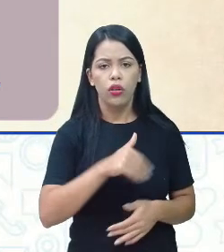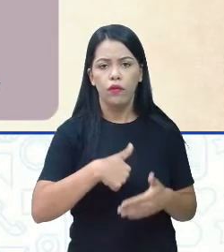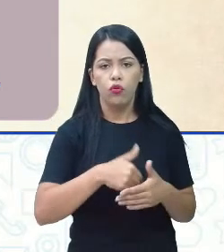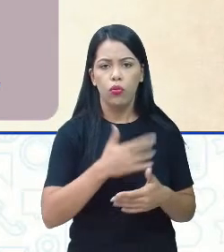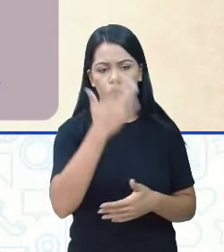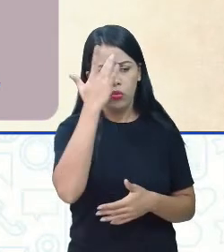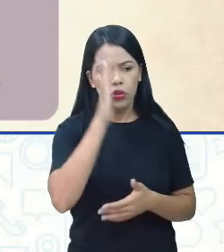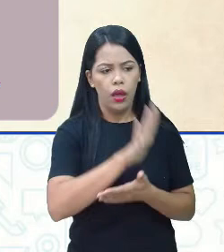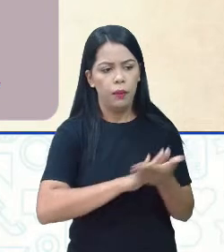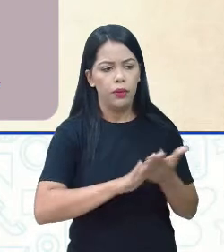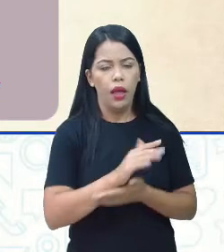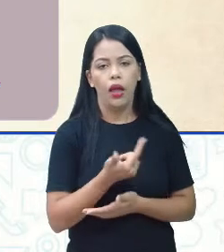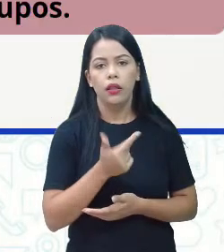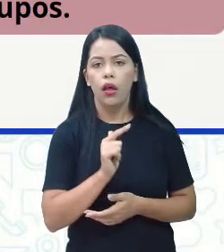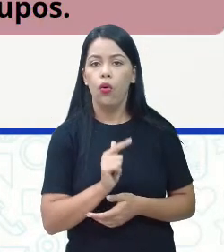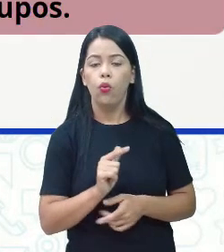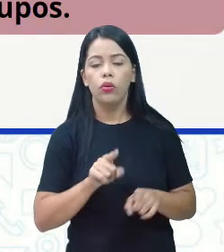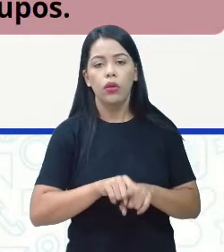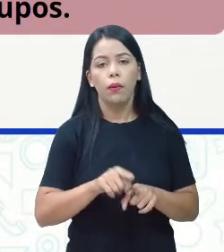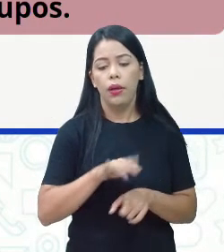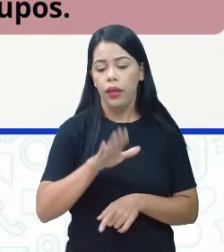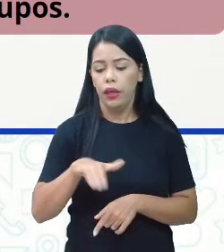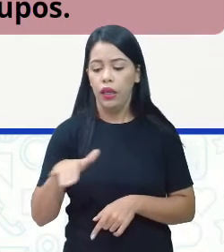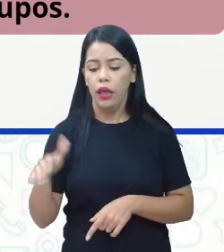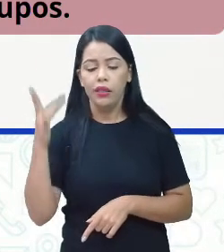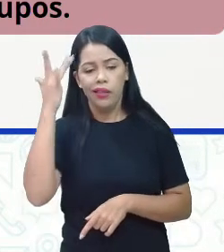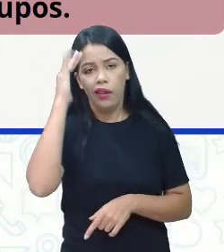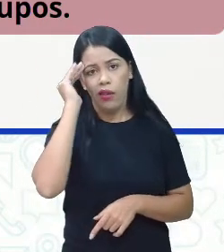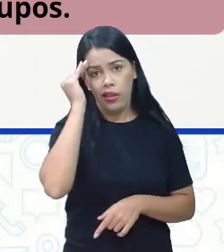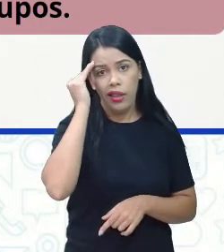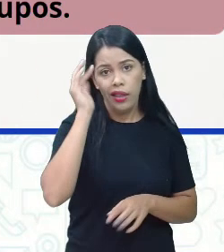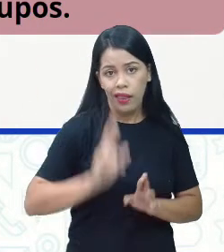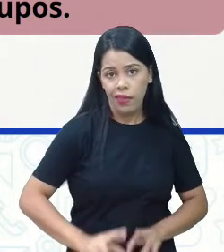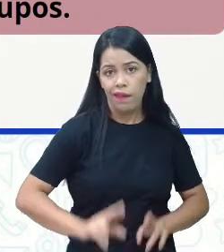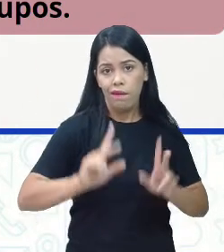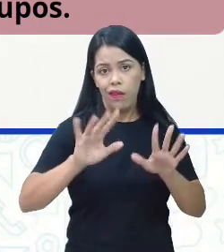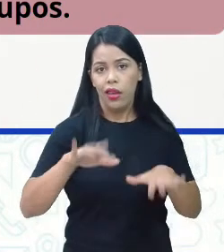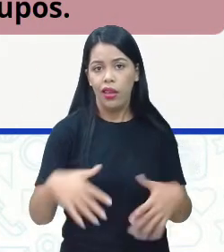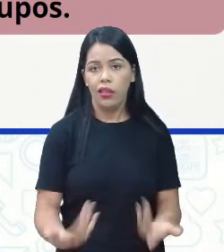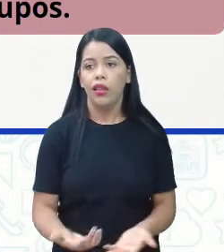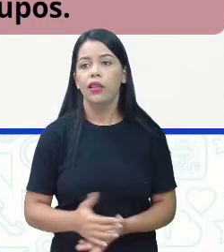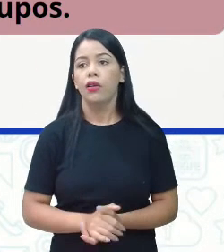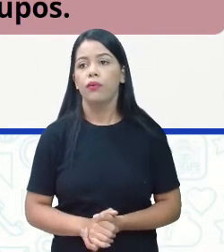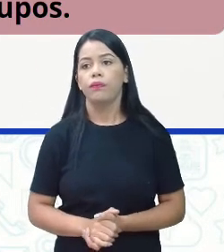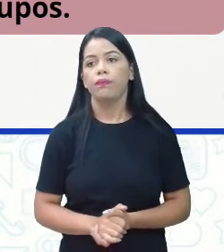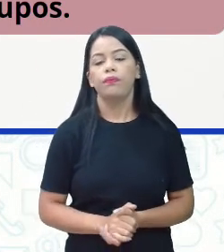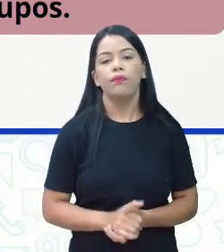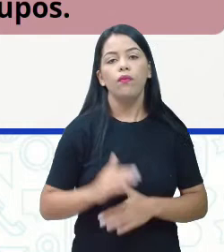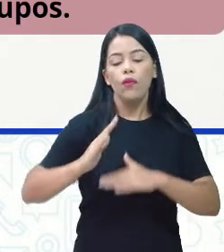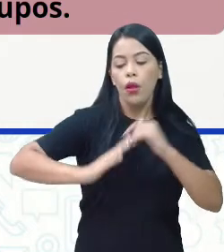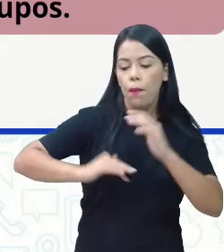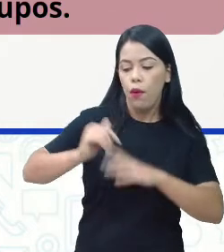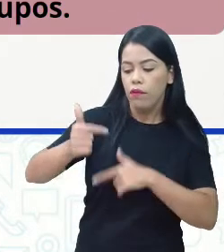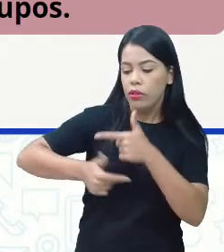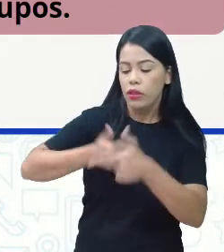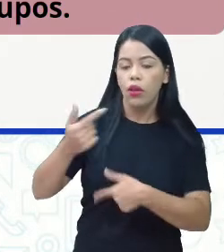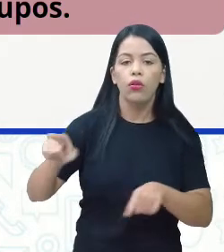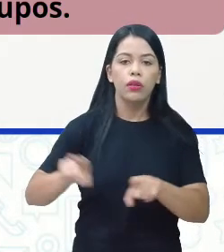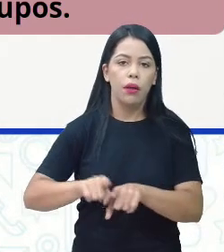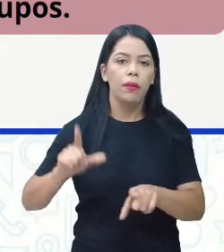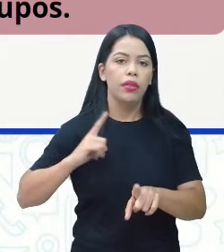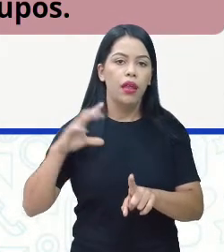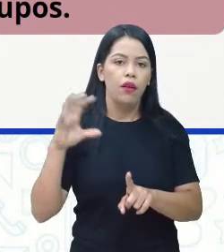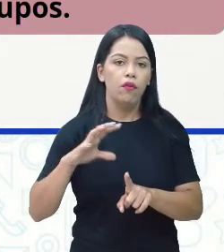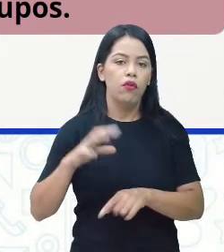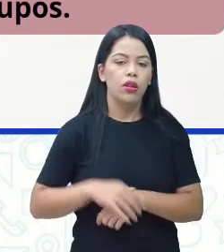distinto por crianças, por exemplo. E as profissões também influenciam, né? É o que a gente chama de jargão.